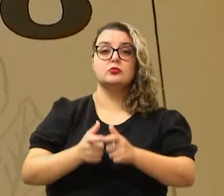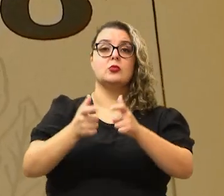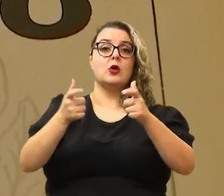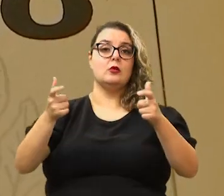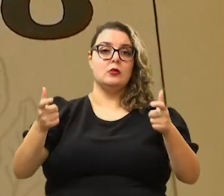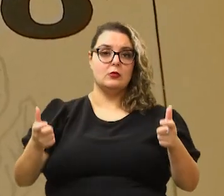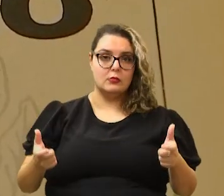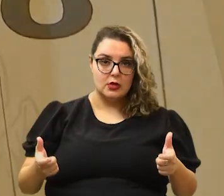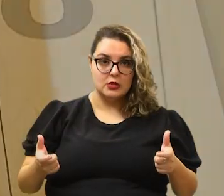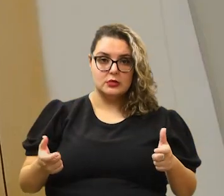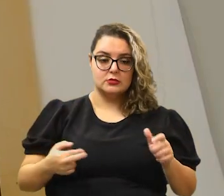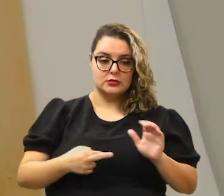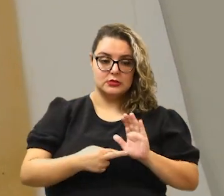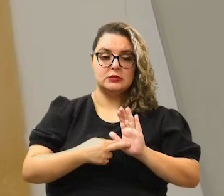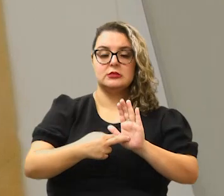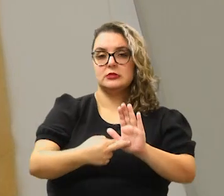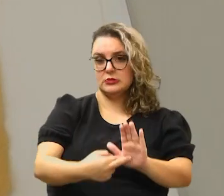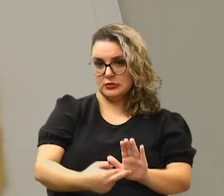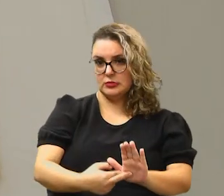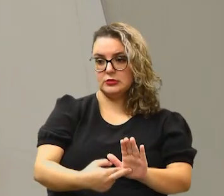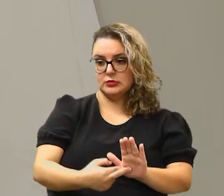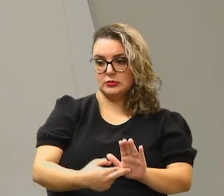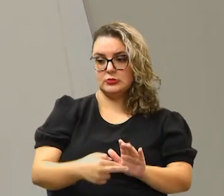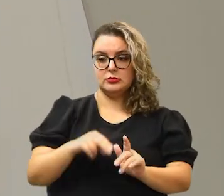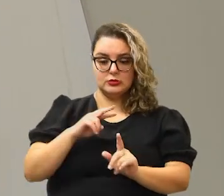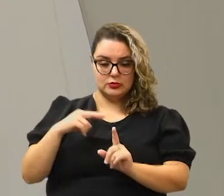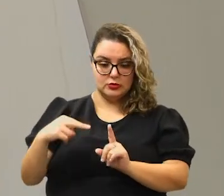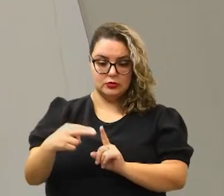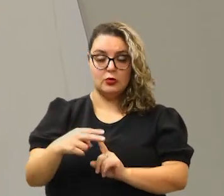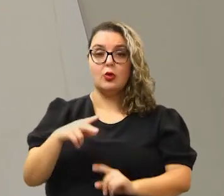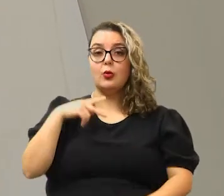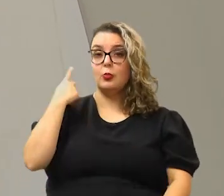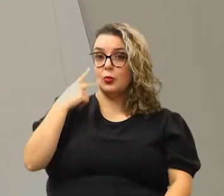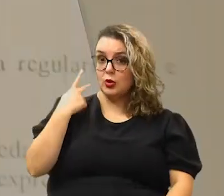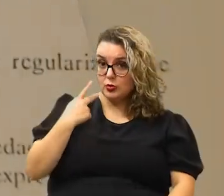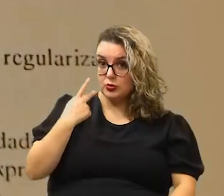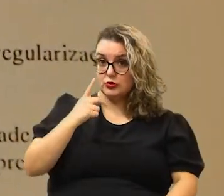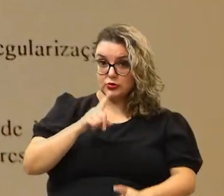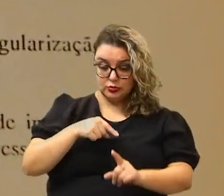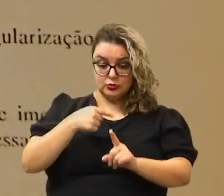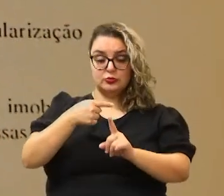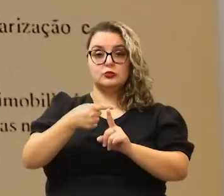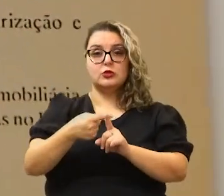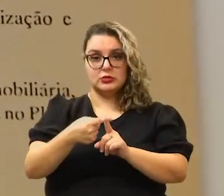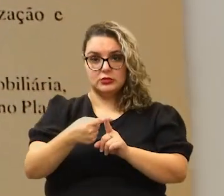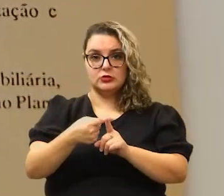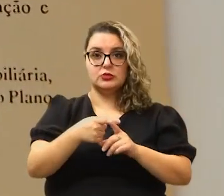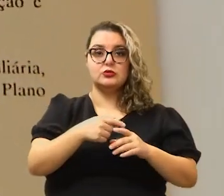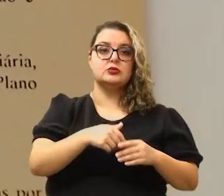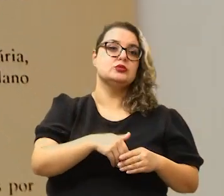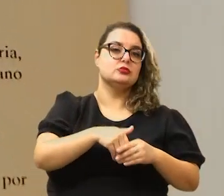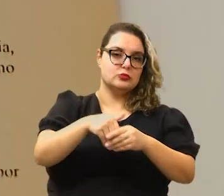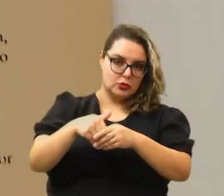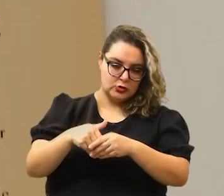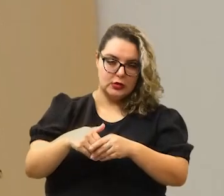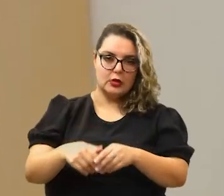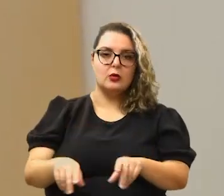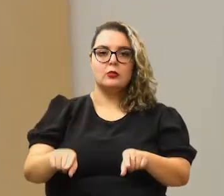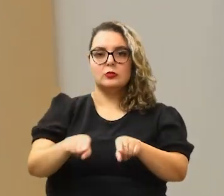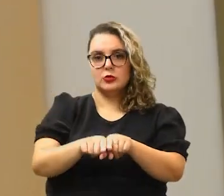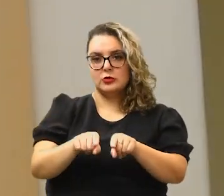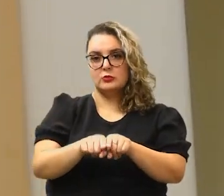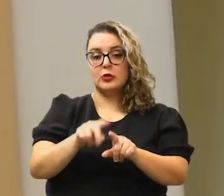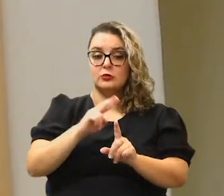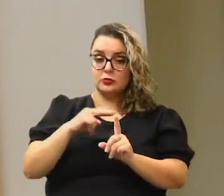ela marca também uma nova retomada da democracia em 1988 com a Constituição e a previsão de que